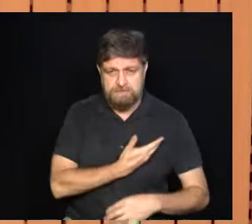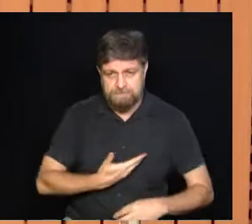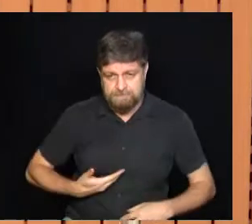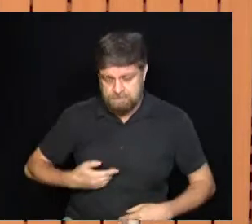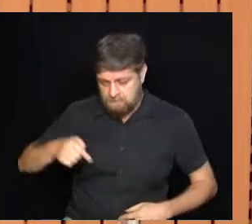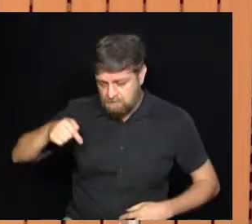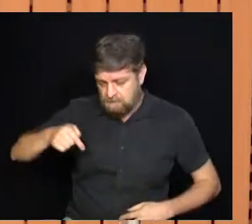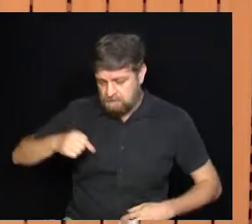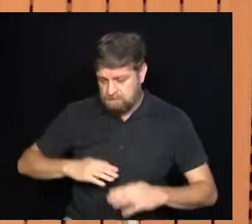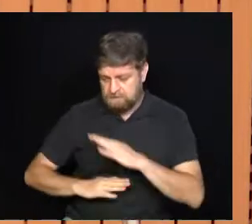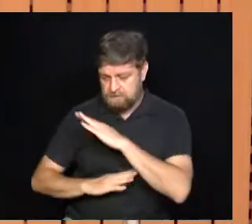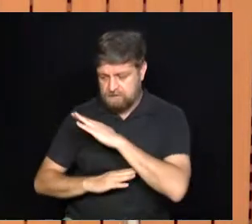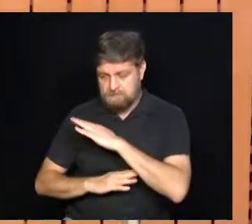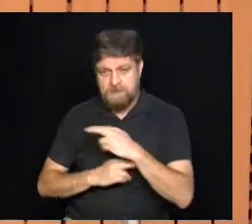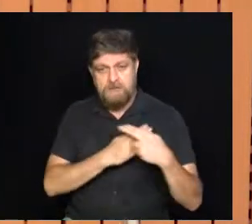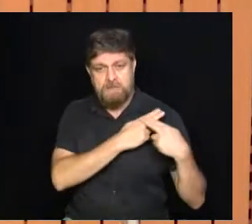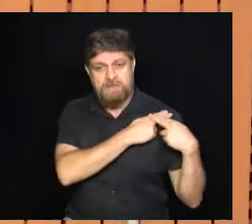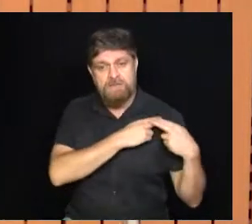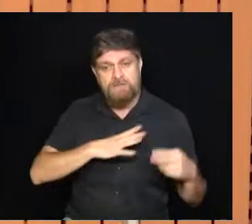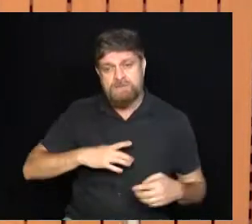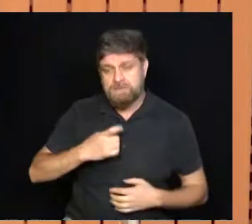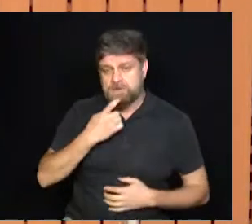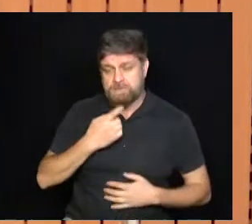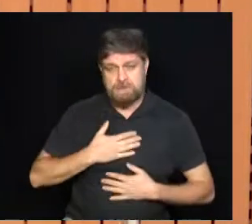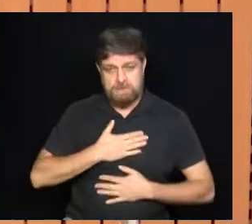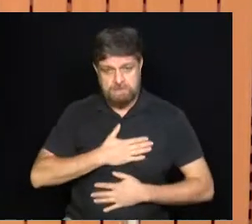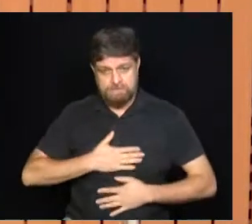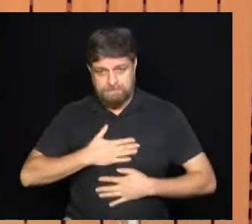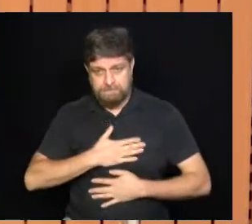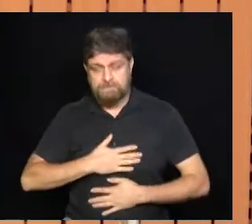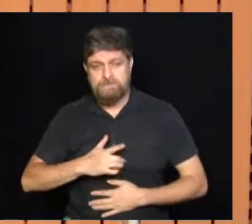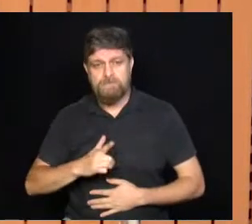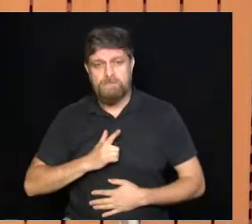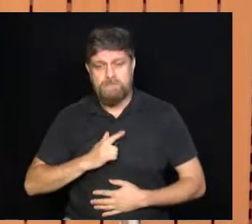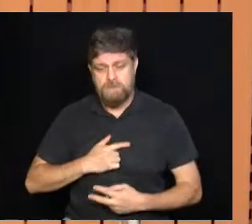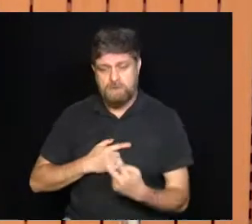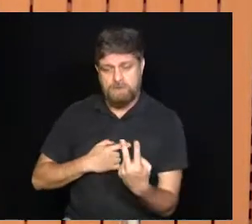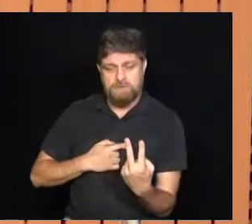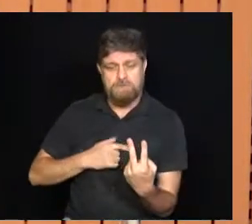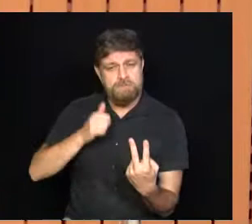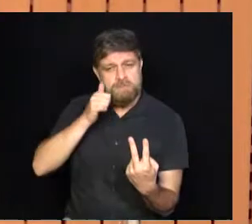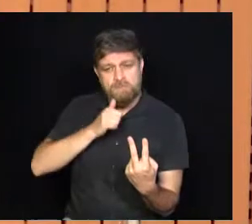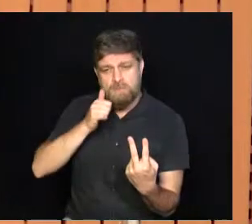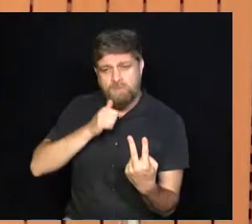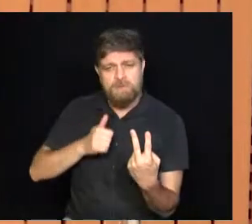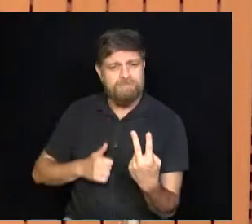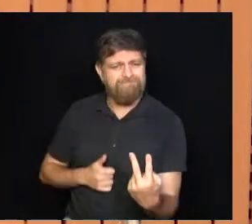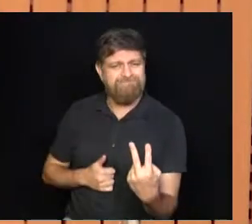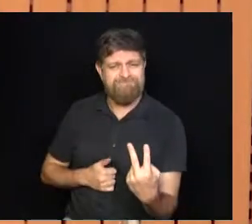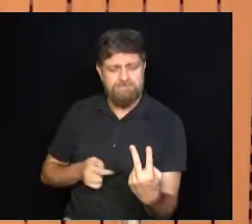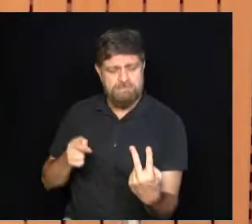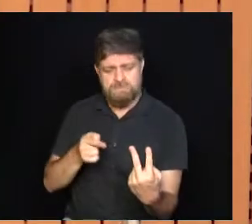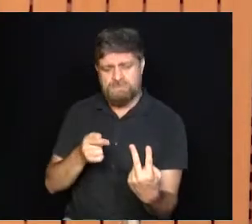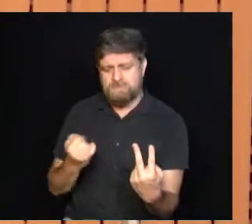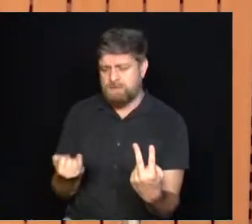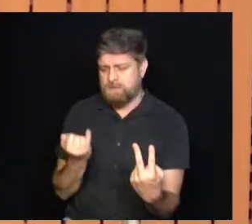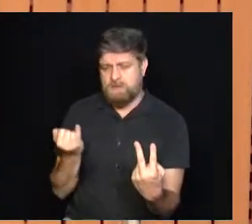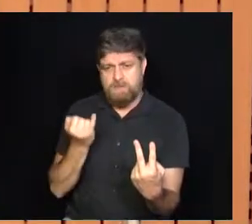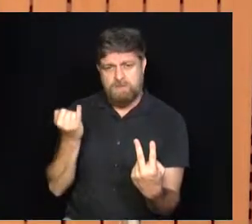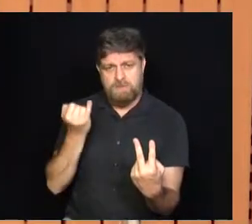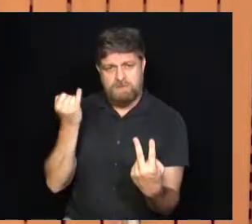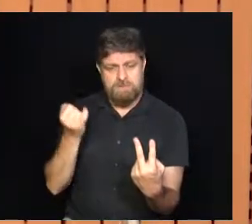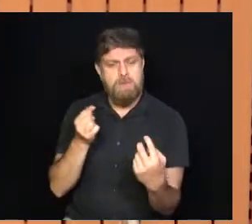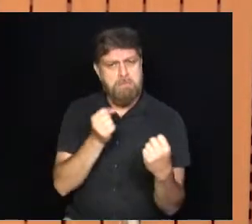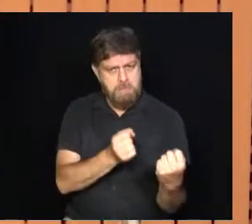de Campinas. Para nós é uma satisfação recebermos aqui duas mulheres muito importantes e muito poderosas aqui da